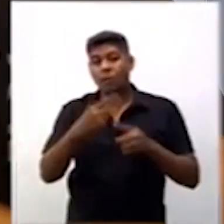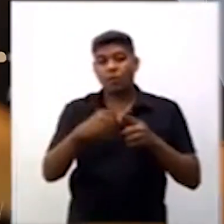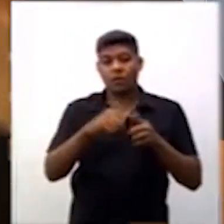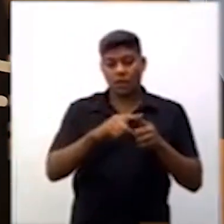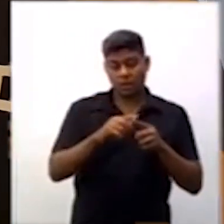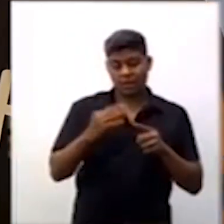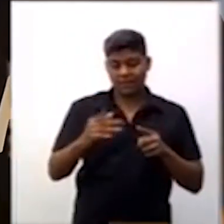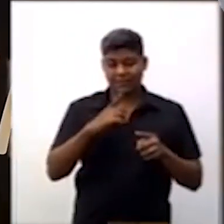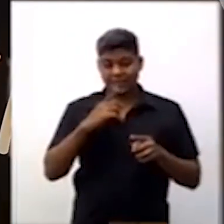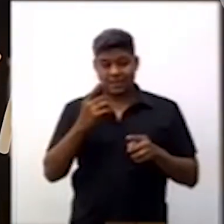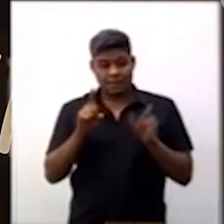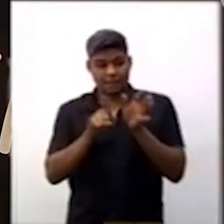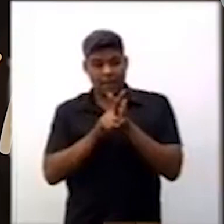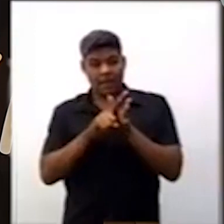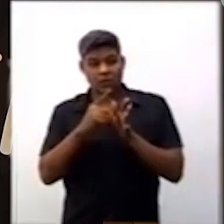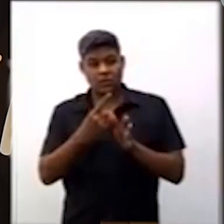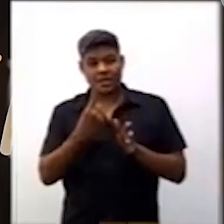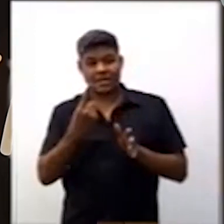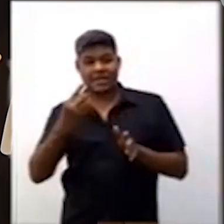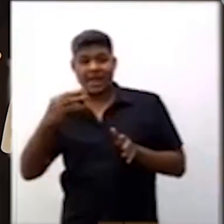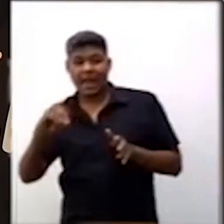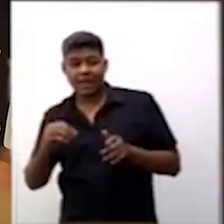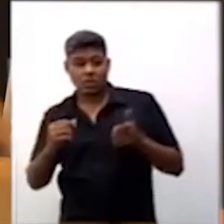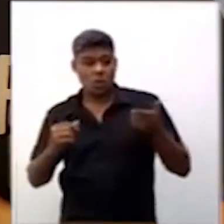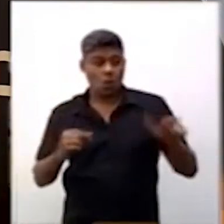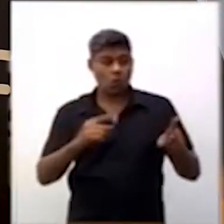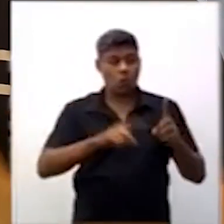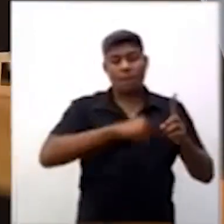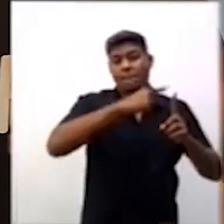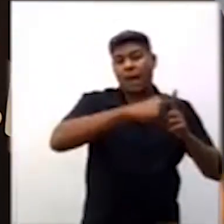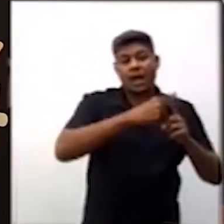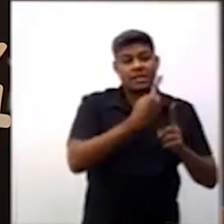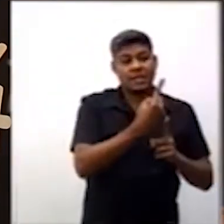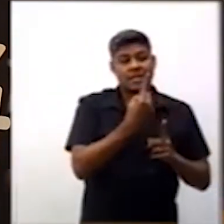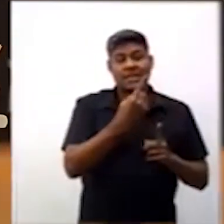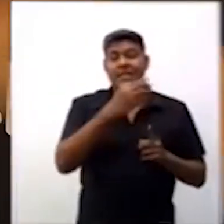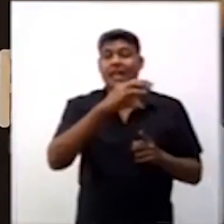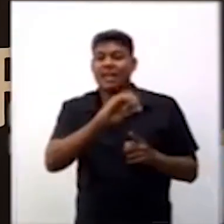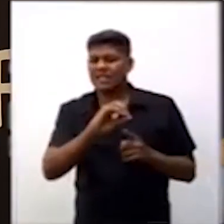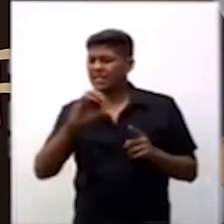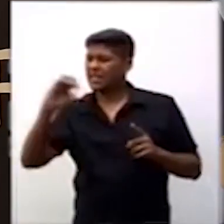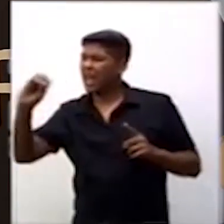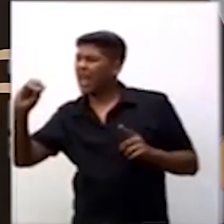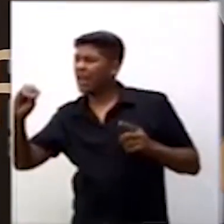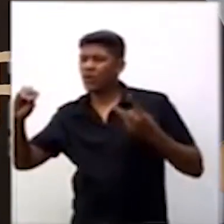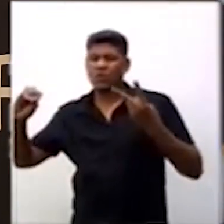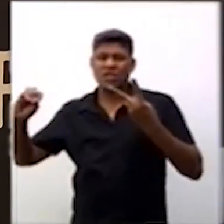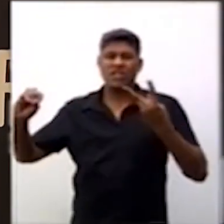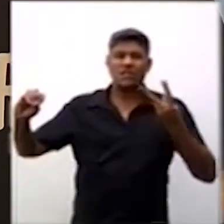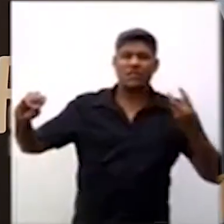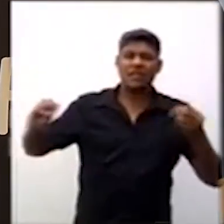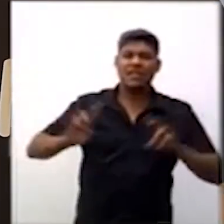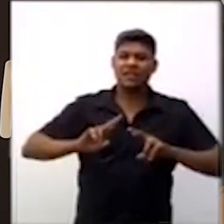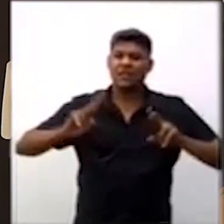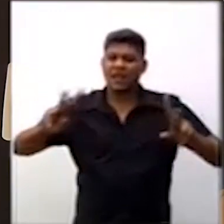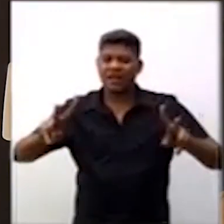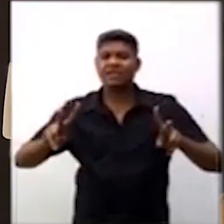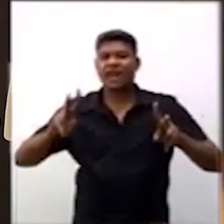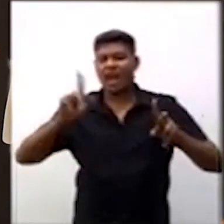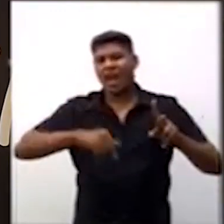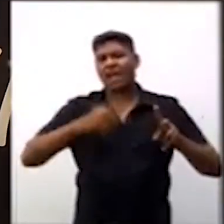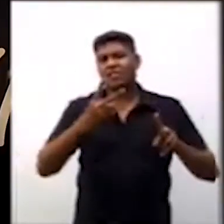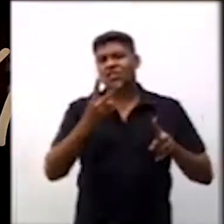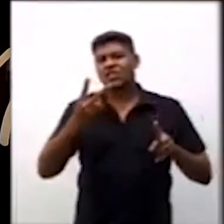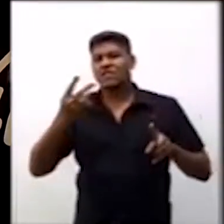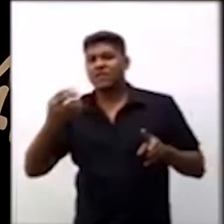110 volts e o outro lado tem mais 110 volts. Podia ser 0 e 220, a diferença ia continuar sendo 220.